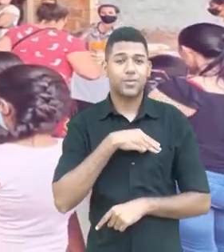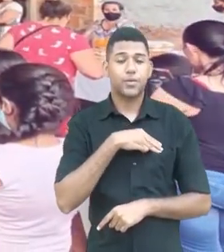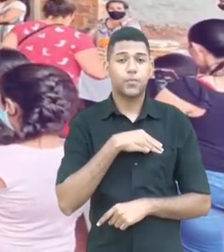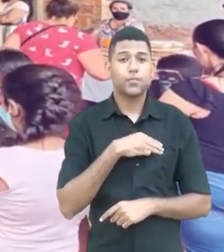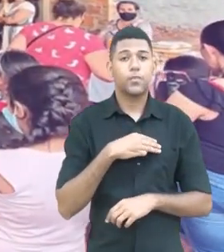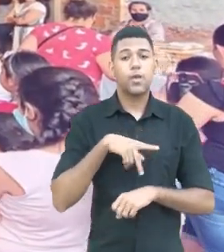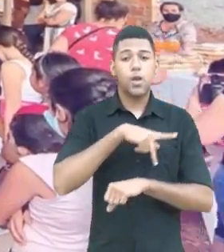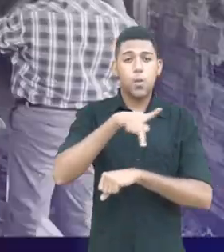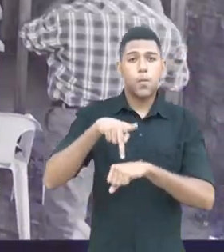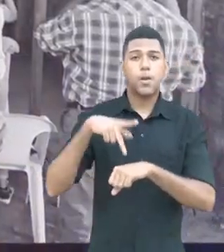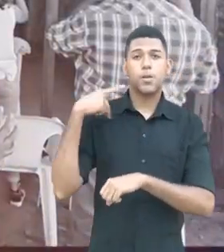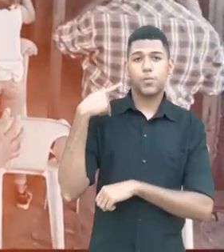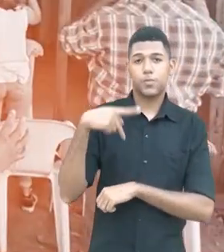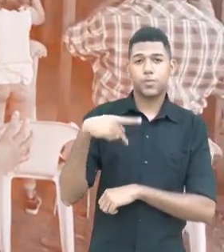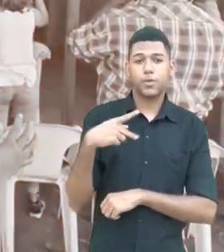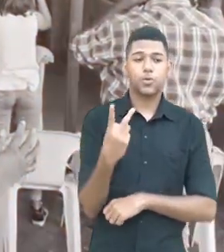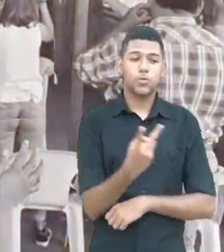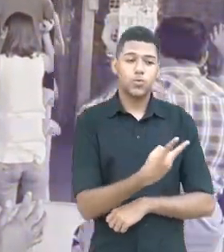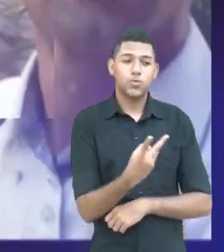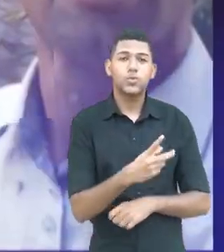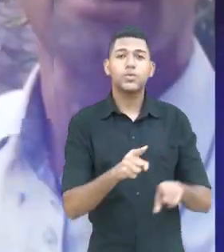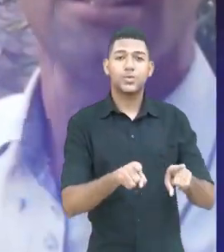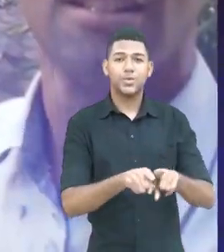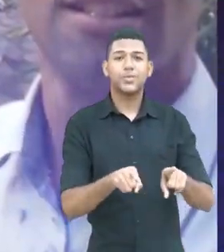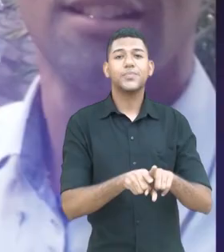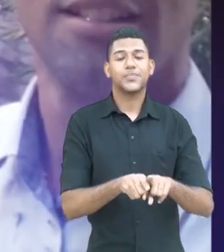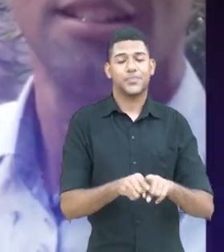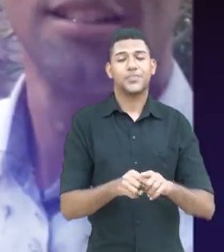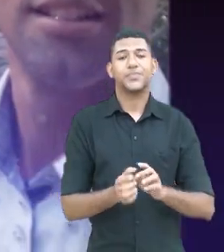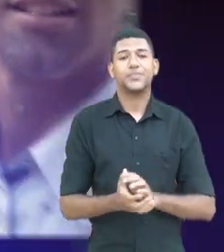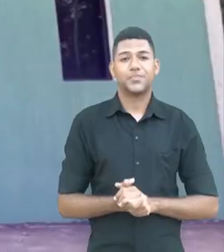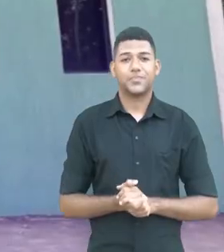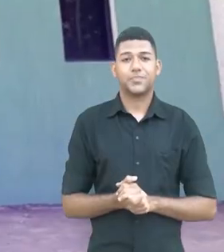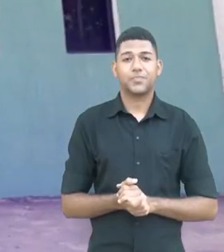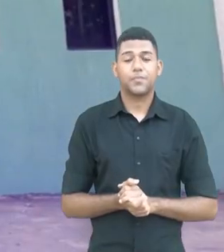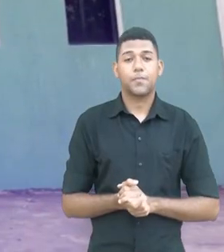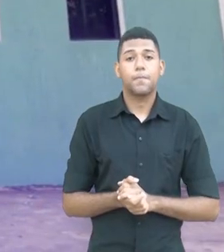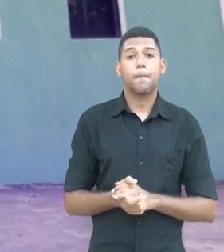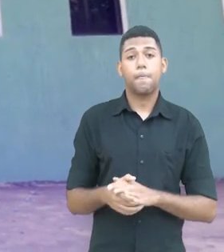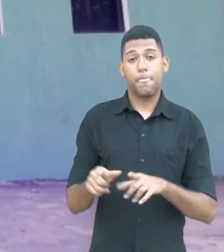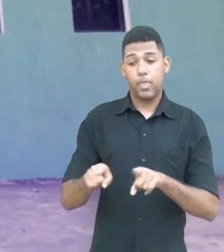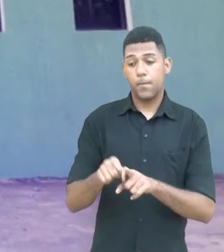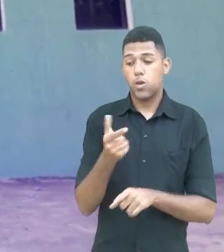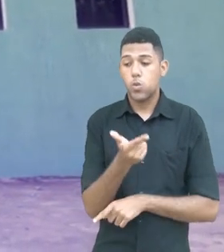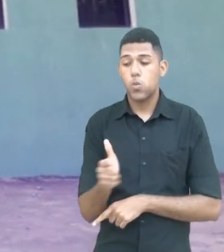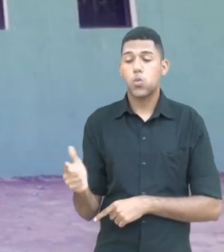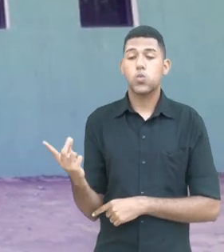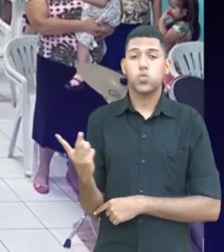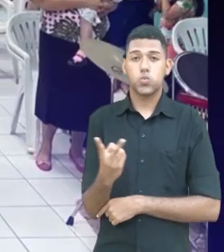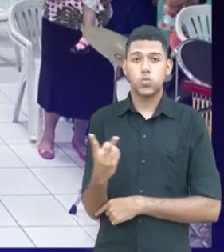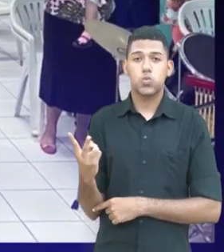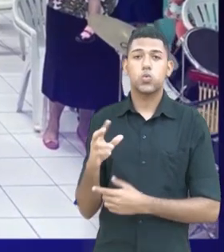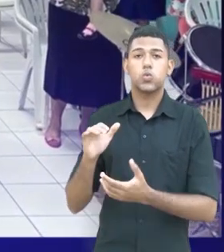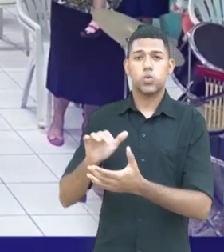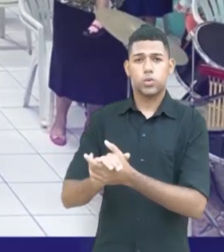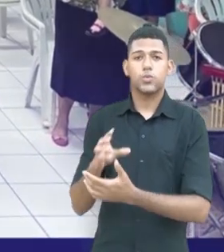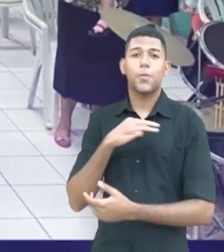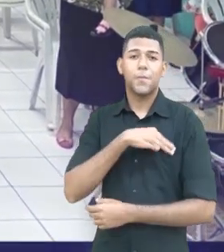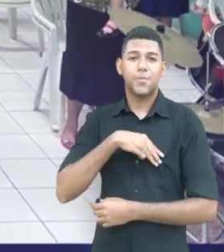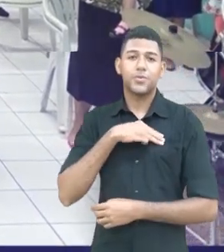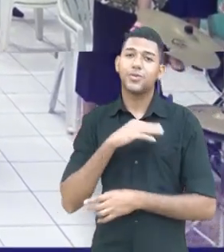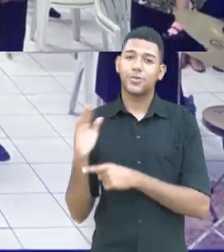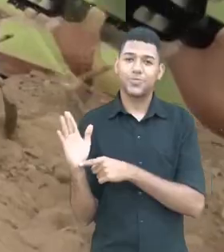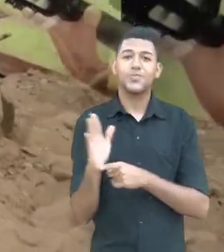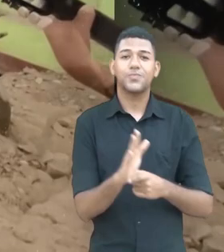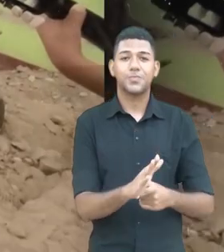os casais de missionários Danilson Santana e Adriana Santana. E também os missionários Vivaldo Almeida e